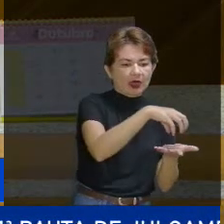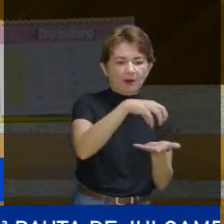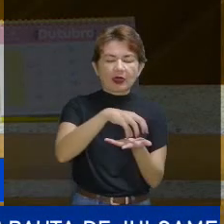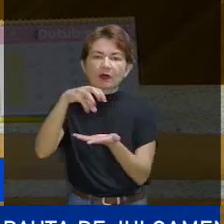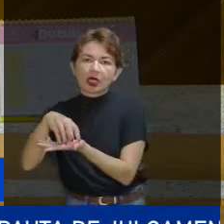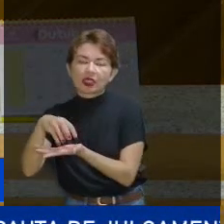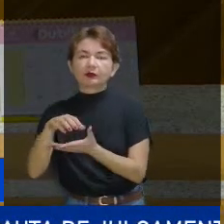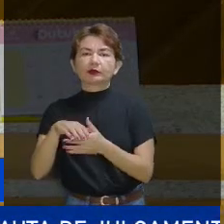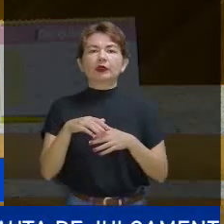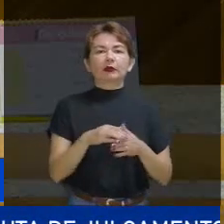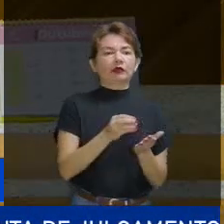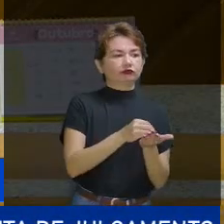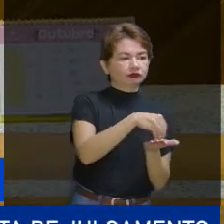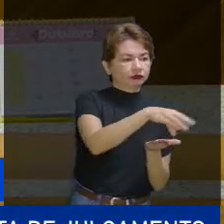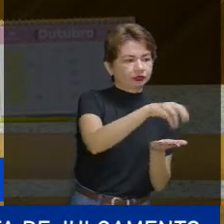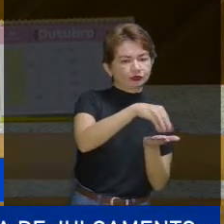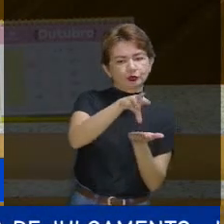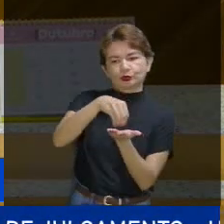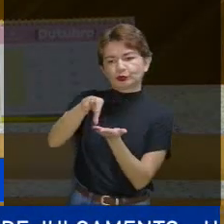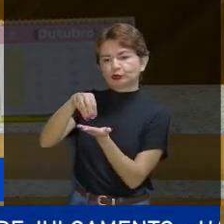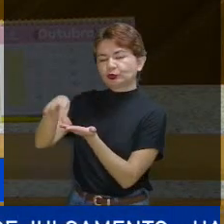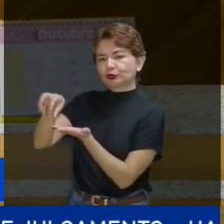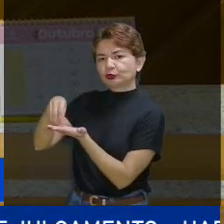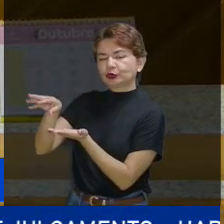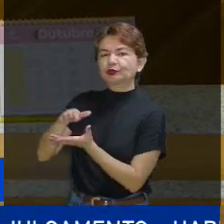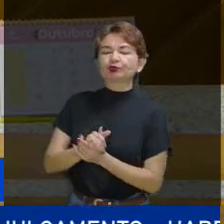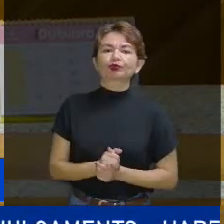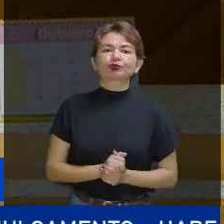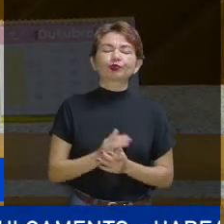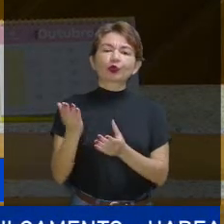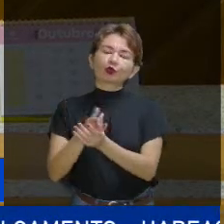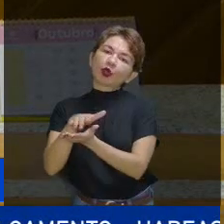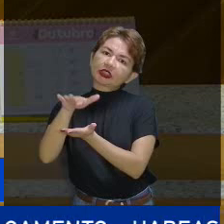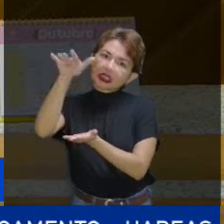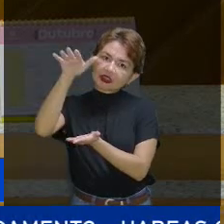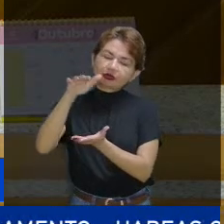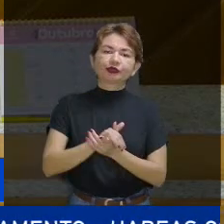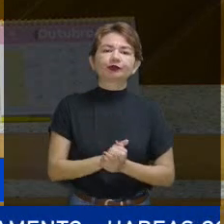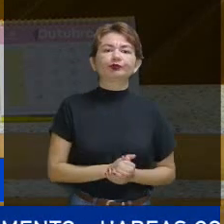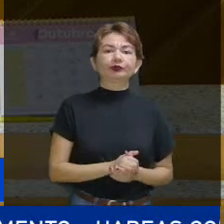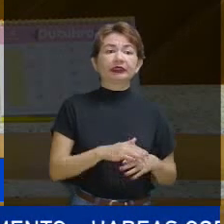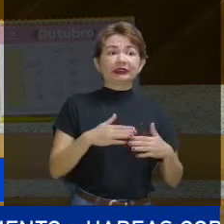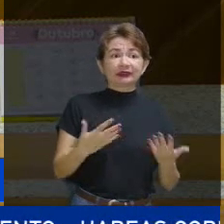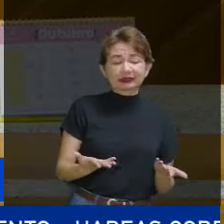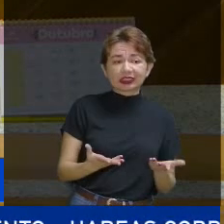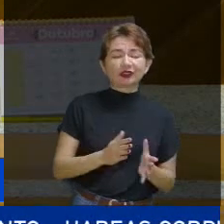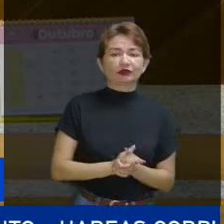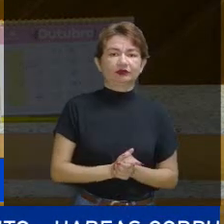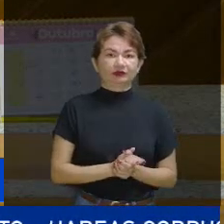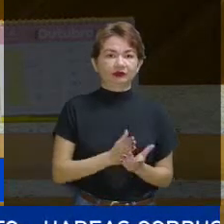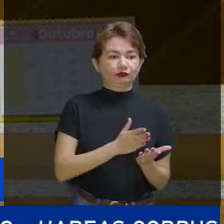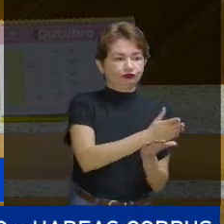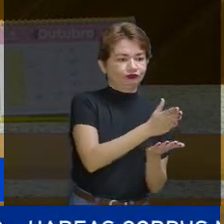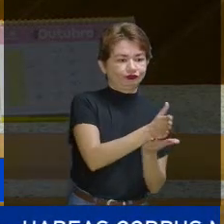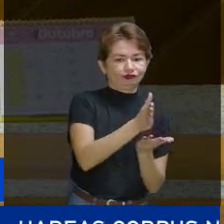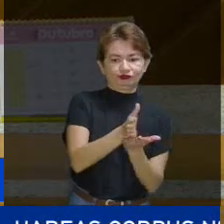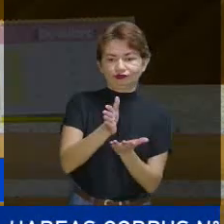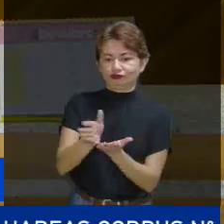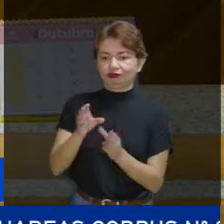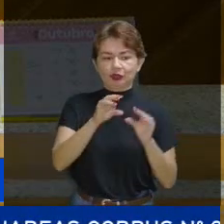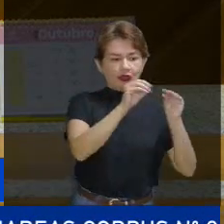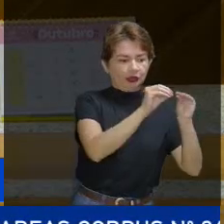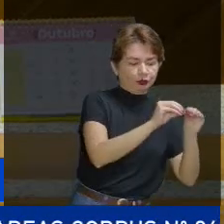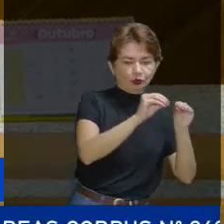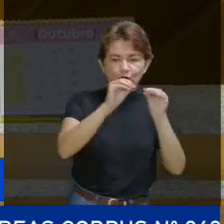30 dias para redistribuir os processos após a implementação. Ou seja, a redistribuição dos processos e a transição